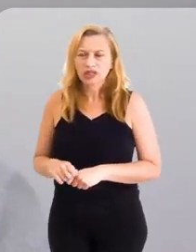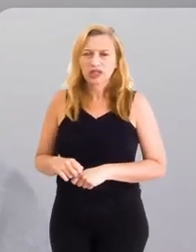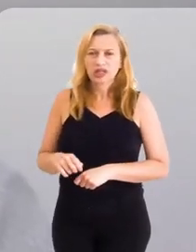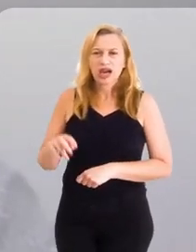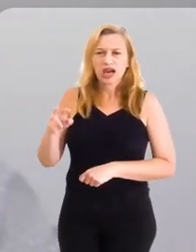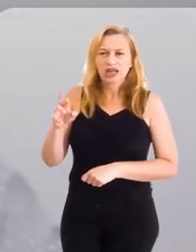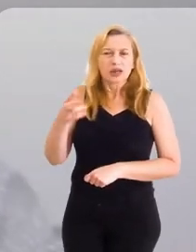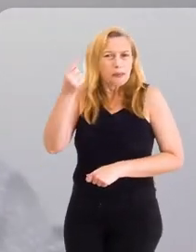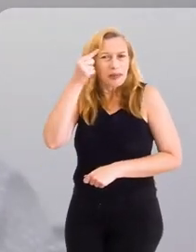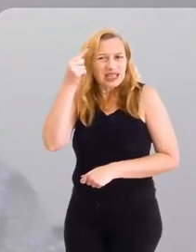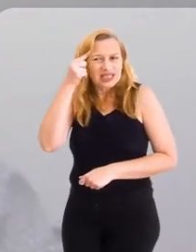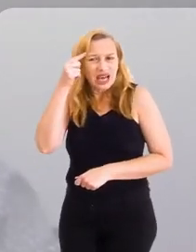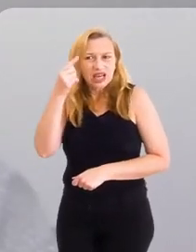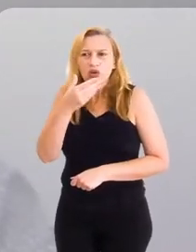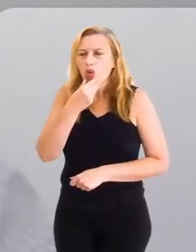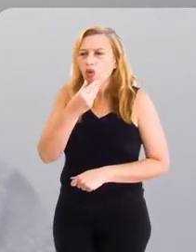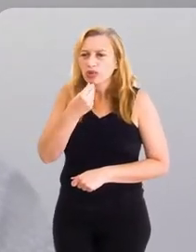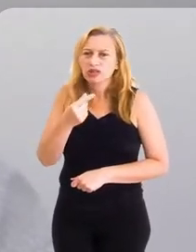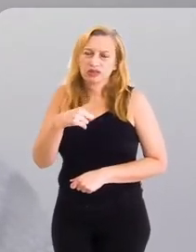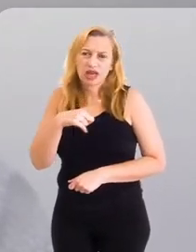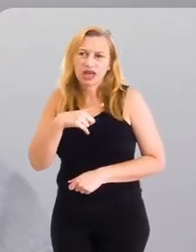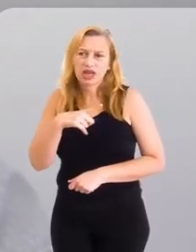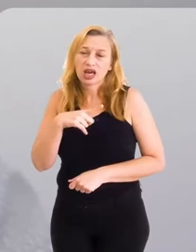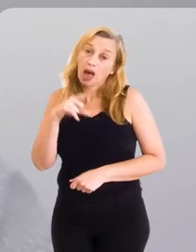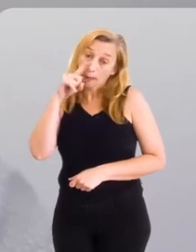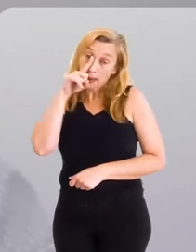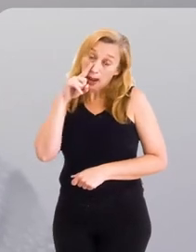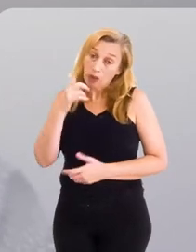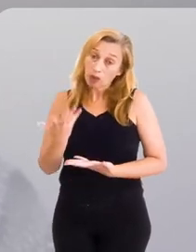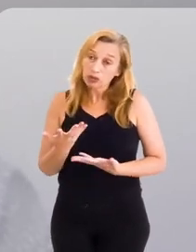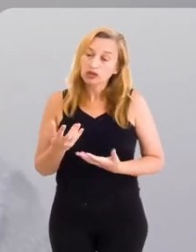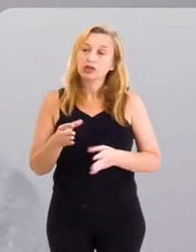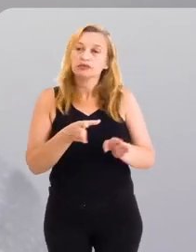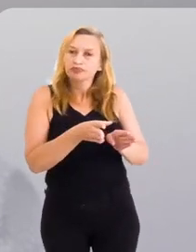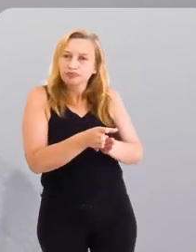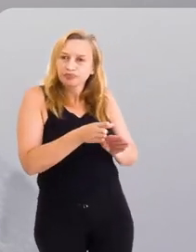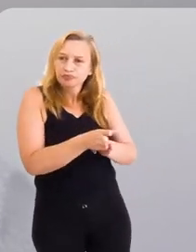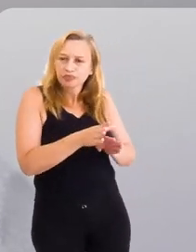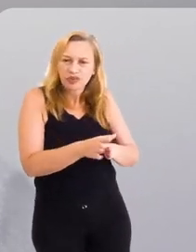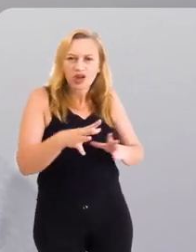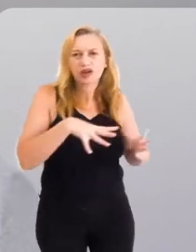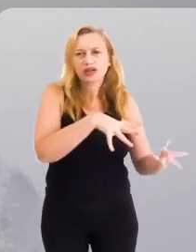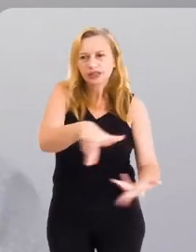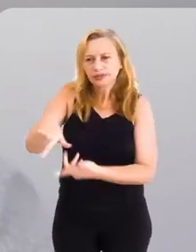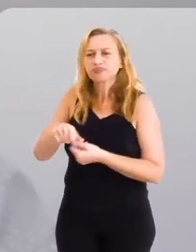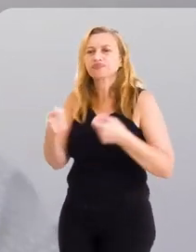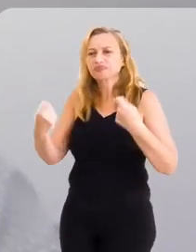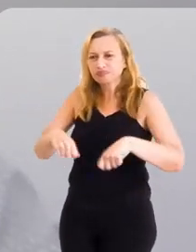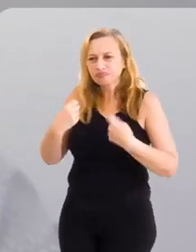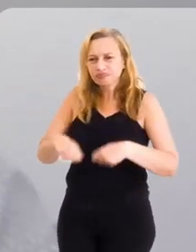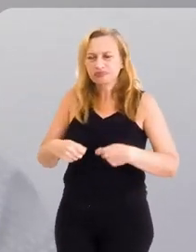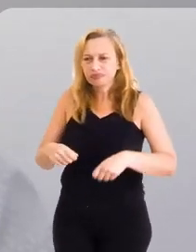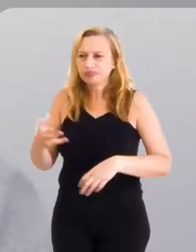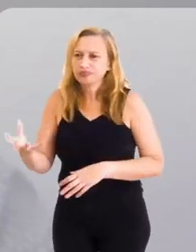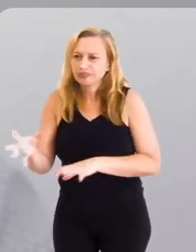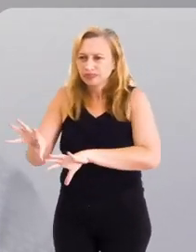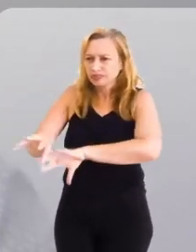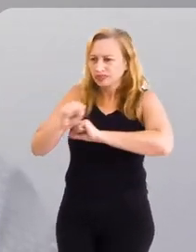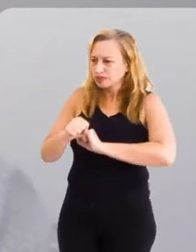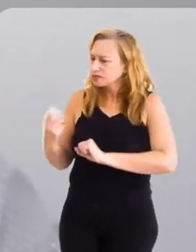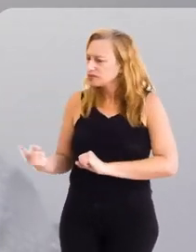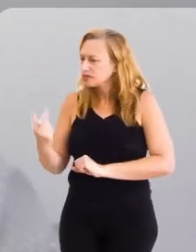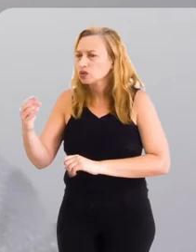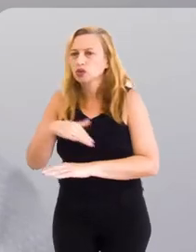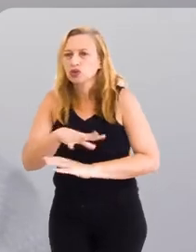capacidade racional que o homem tem, ele se torna um predador perigosíssimo. Então, para orientar a sua ação no mundo, ele precisa captar